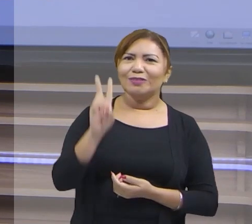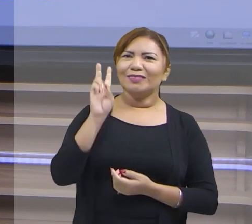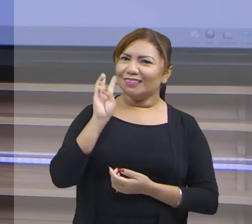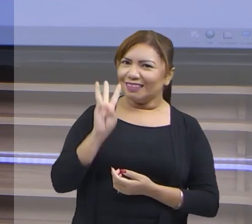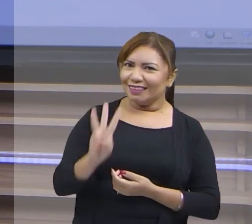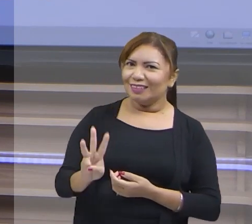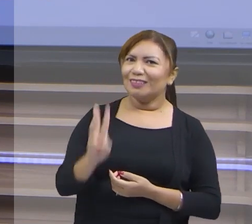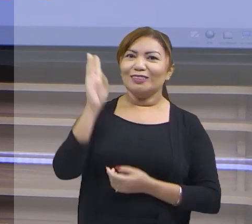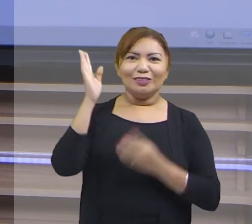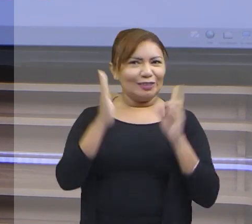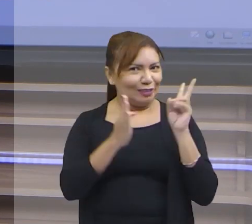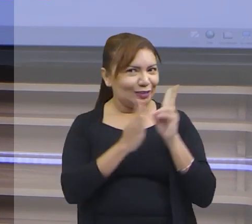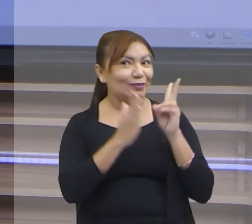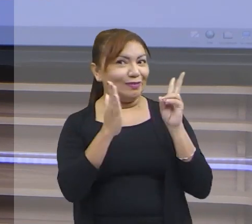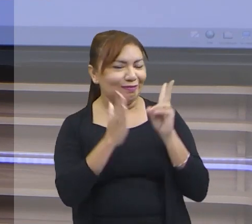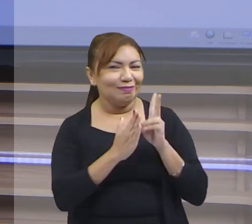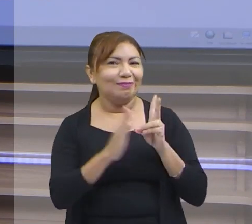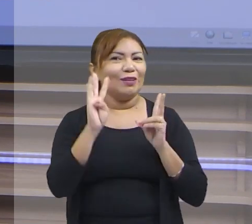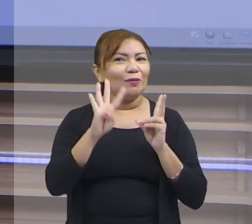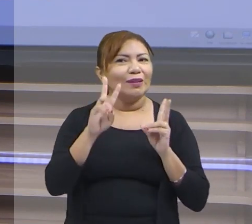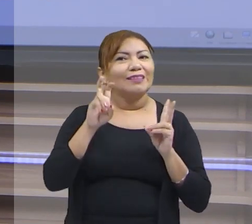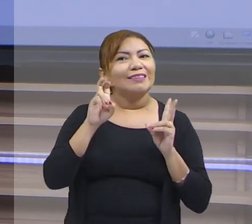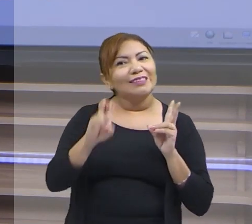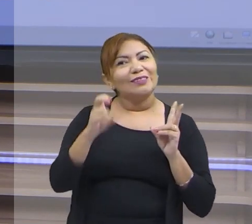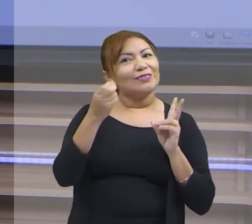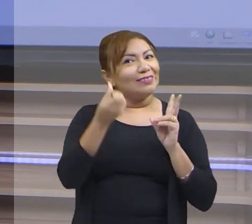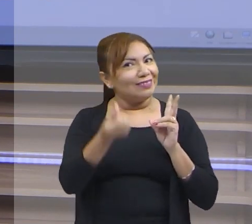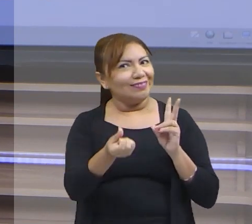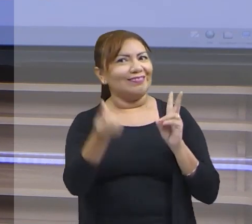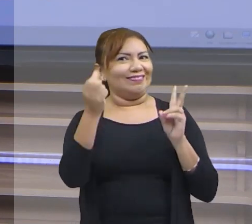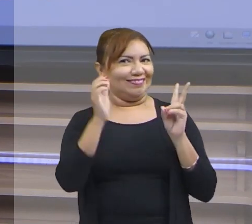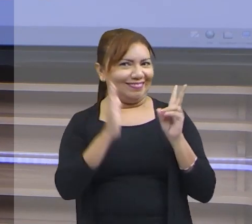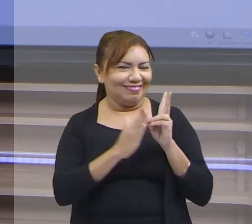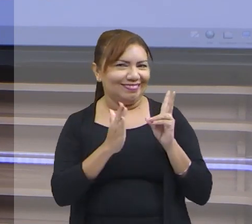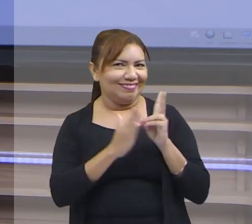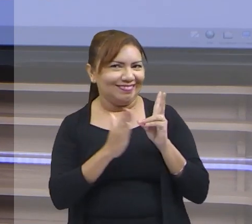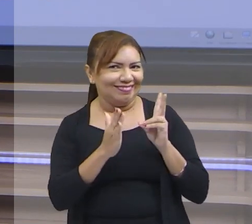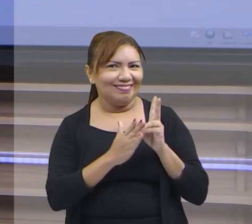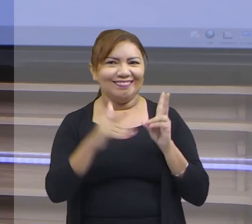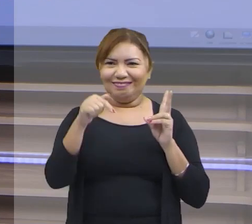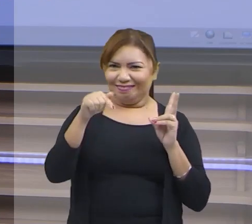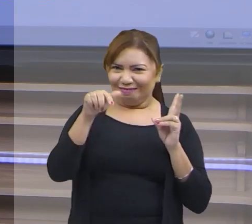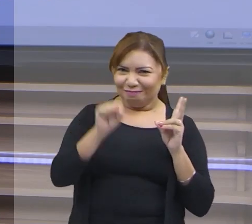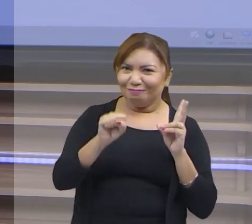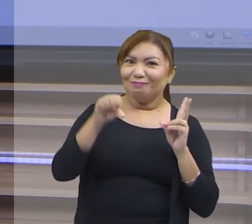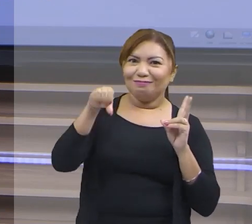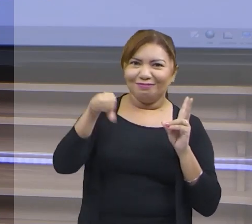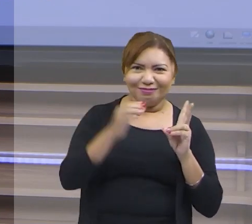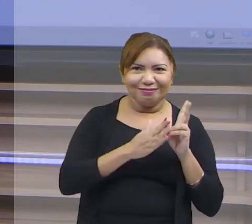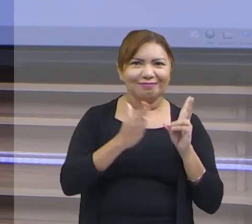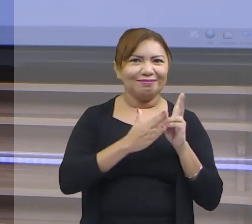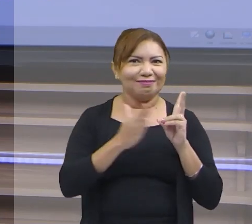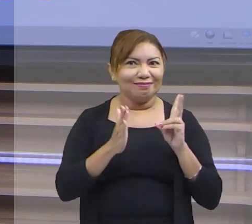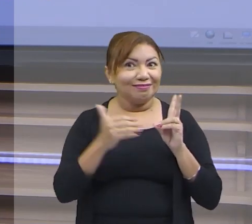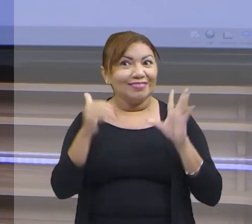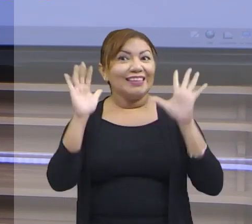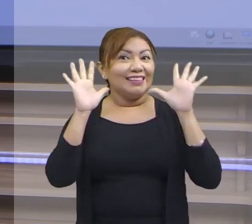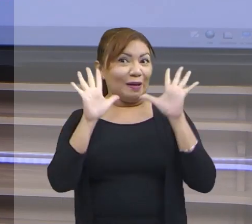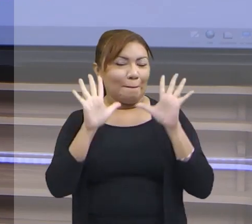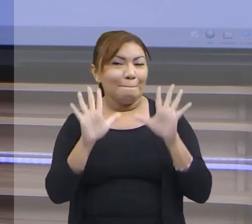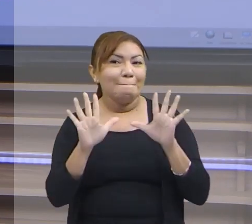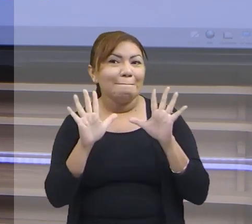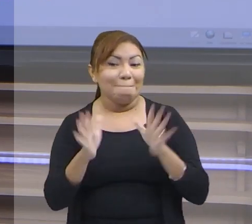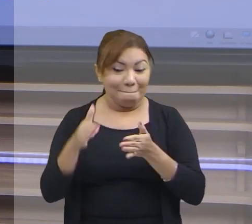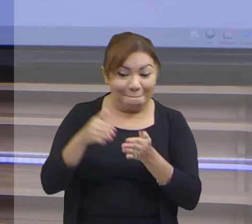1, 2, 3 índiozinhos, 4, 5, 6 índiozinhos, 7, 8, 9 índiozinhos, 10